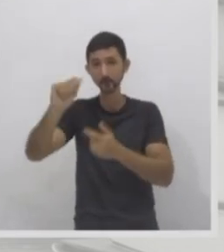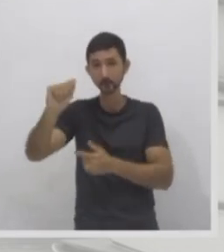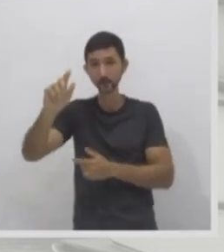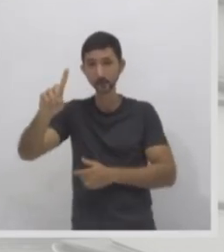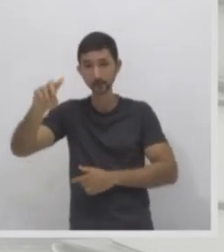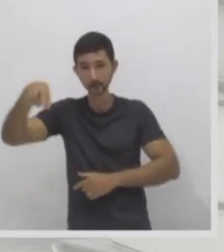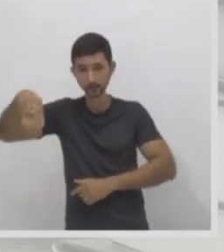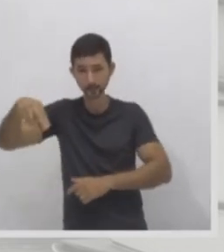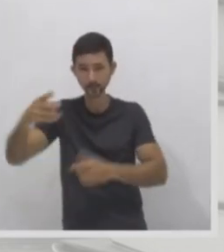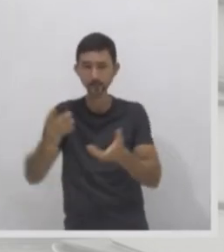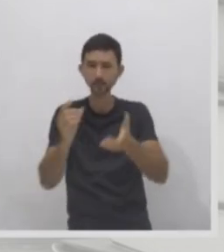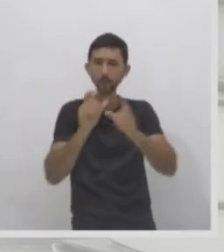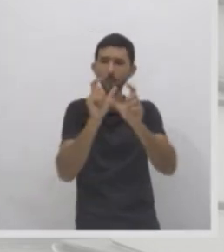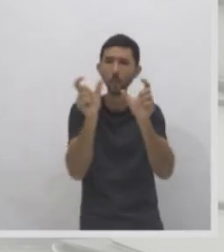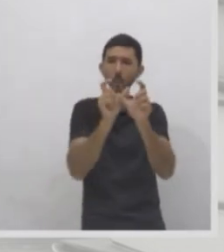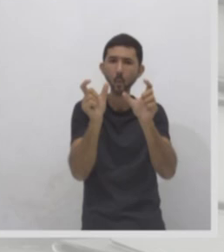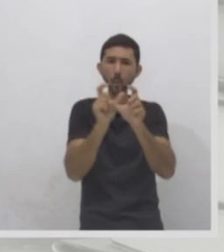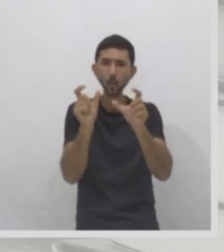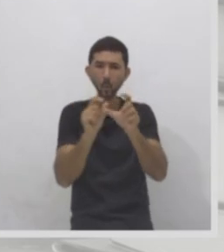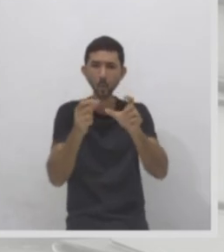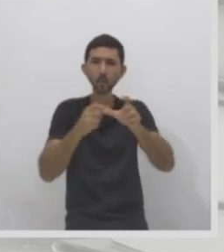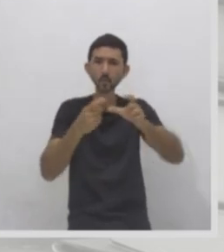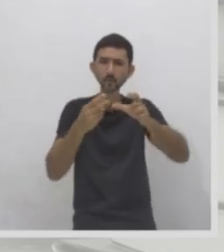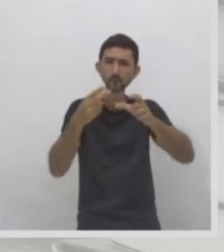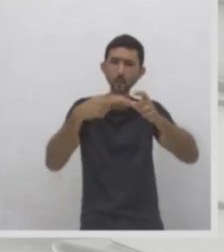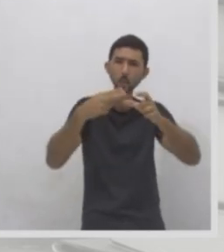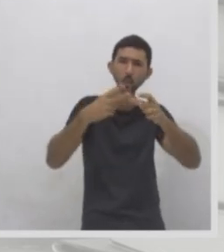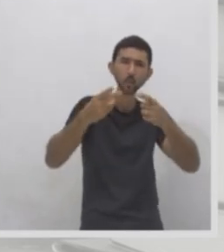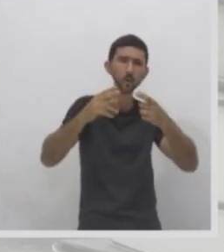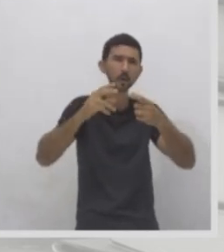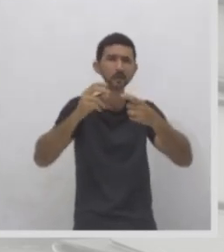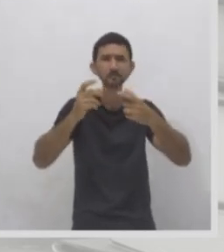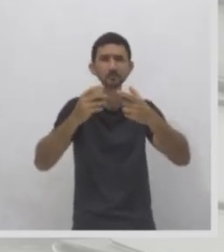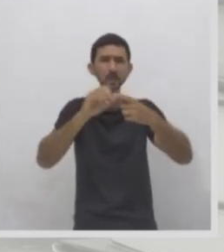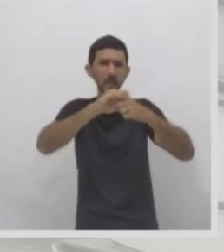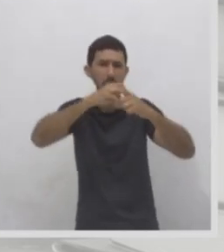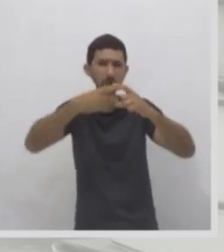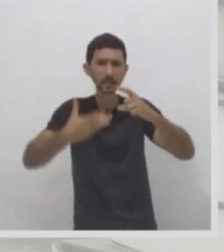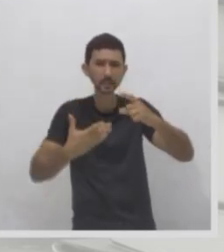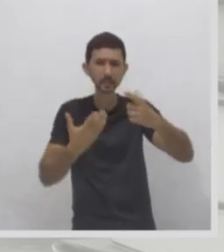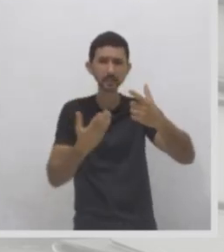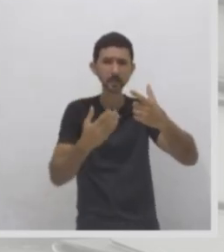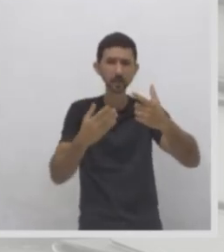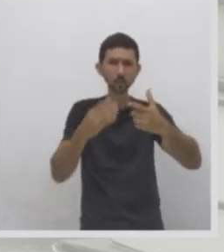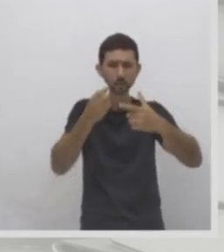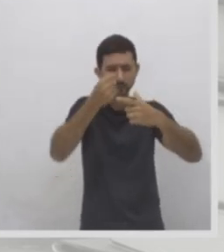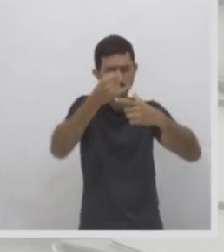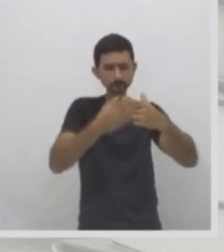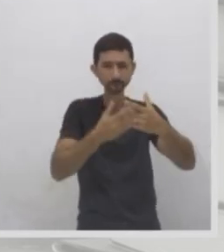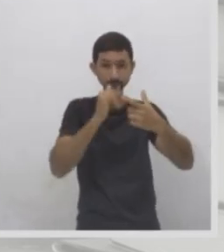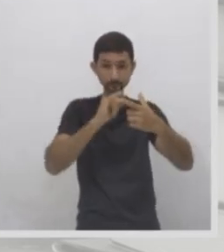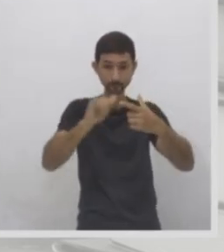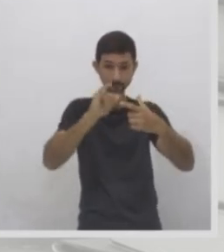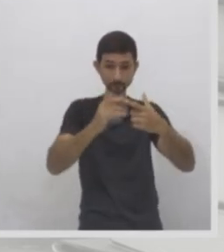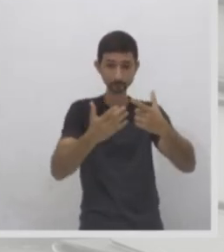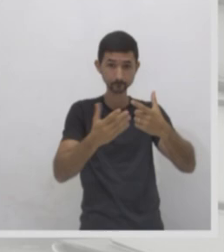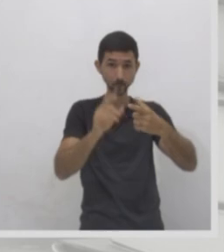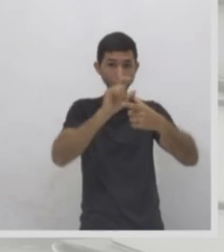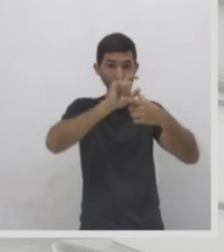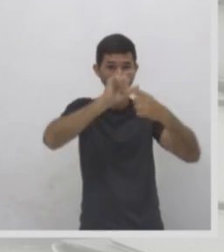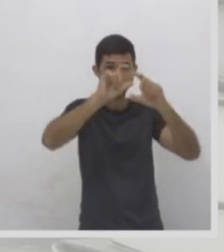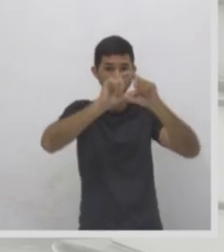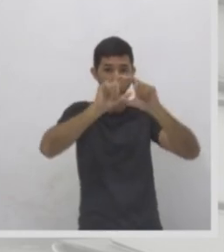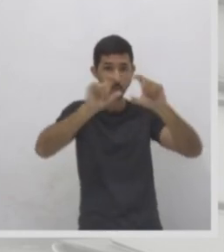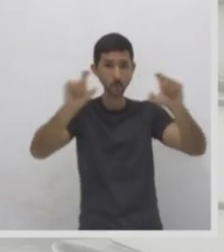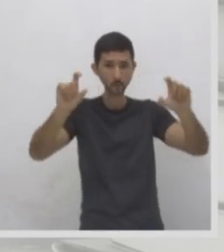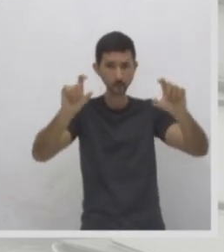esses elementos eles vão ser utilizados para caracterizar a minha atitude quando eu sou o emissor. Na notícia,